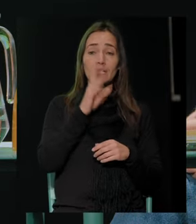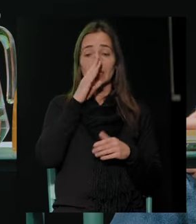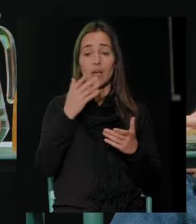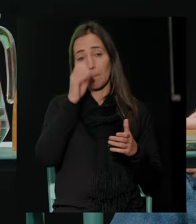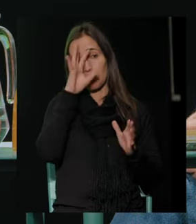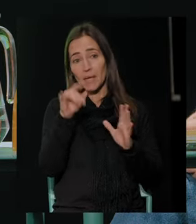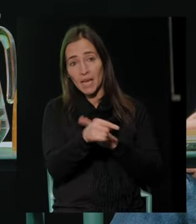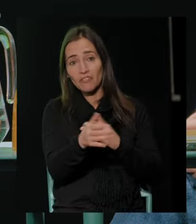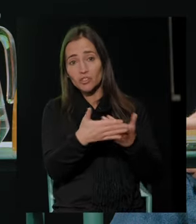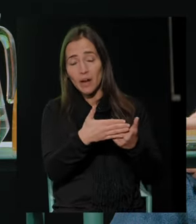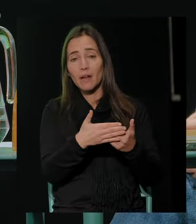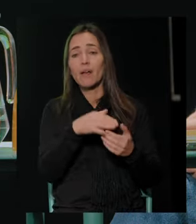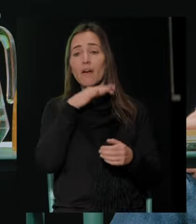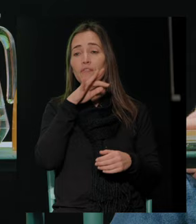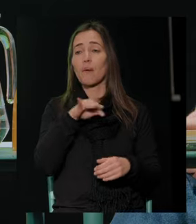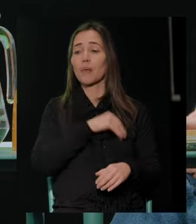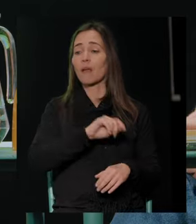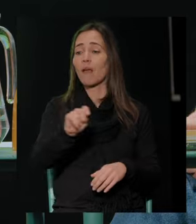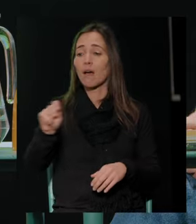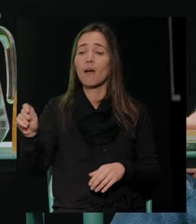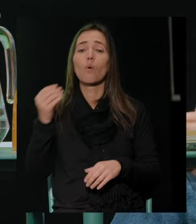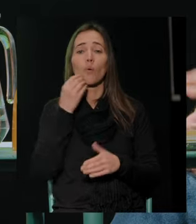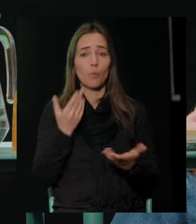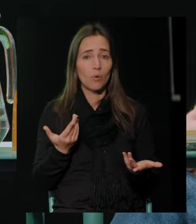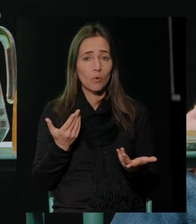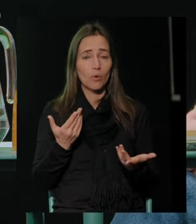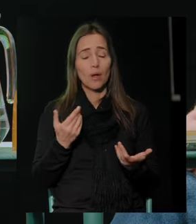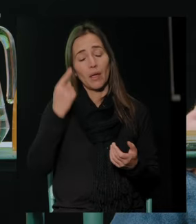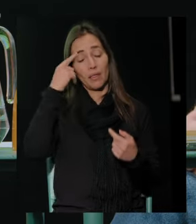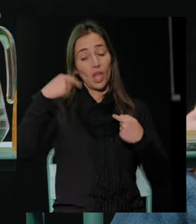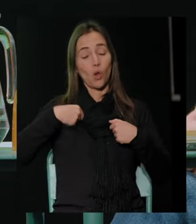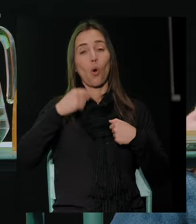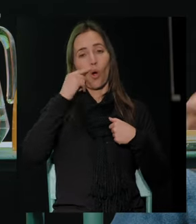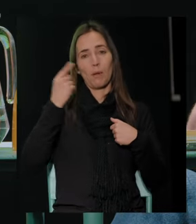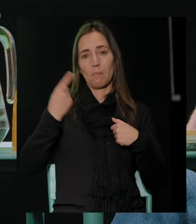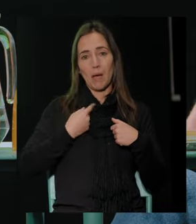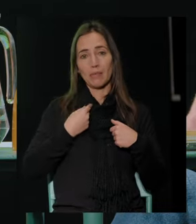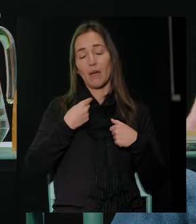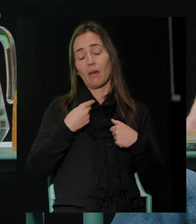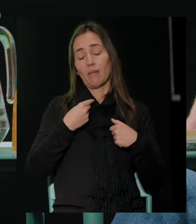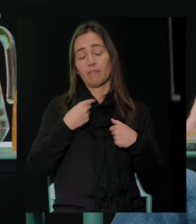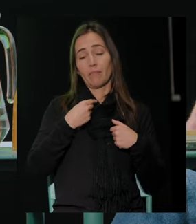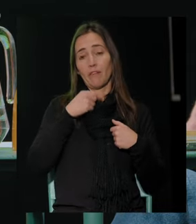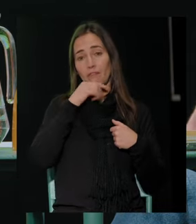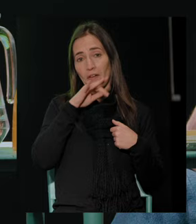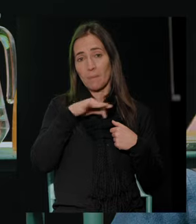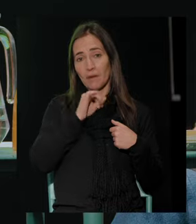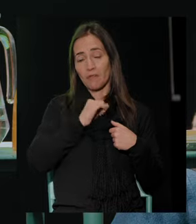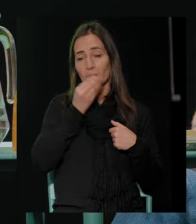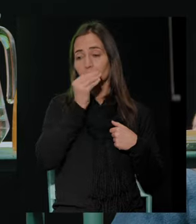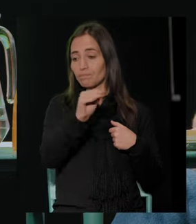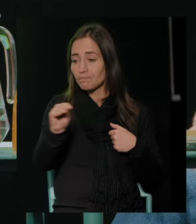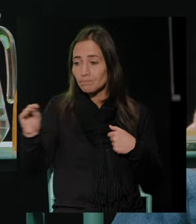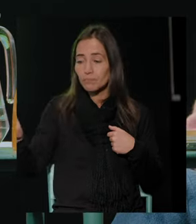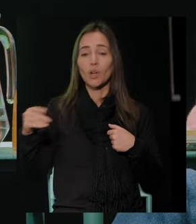fechar, como é que eu vou alimentar a minha família? Não é? É esta ideia de fragilidade, porque eu, homem, é que tenho a obrigação de alimentar a minha família, que depois é eu, homem,